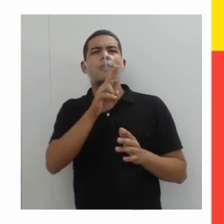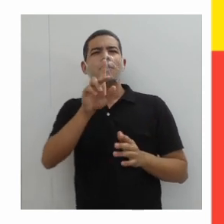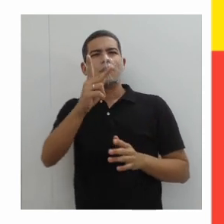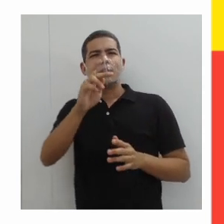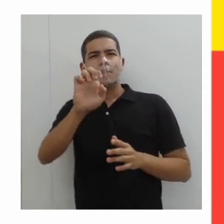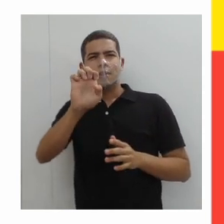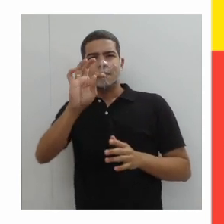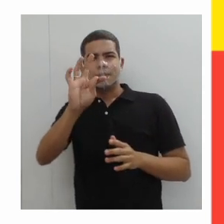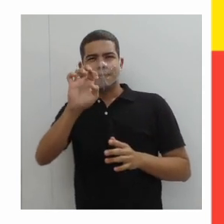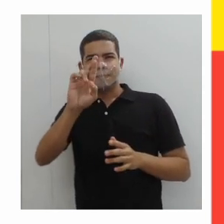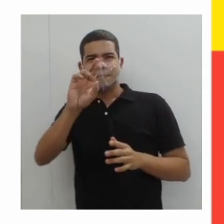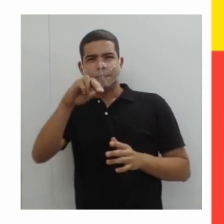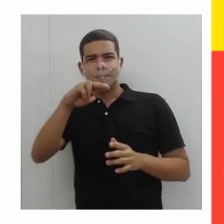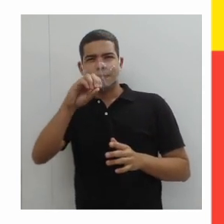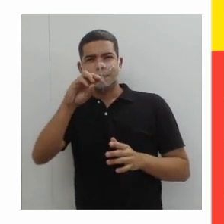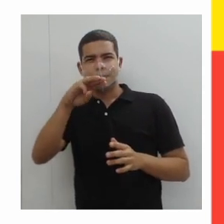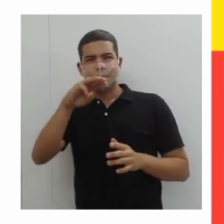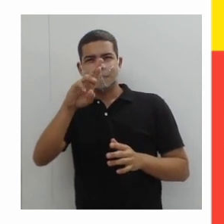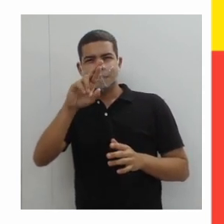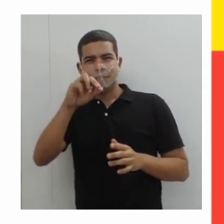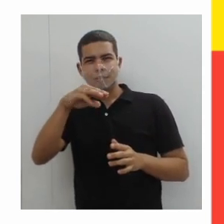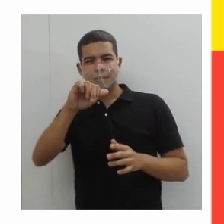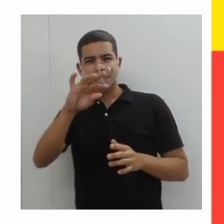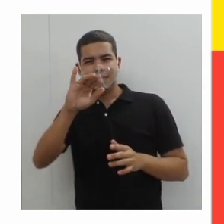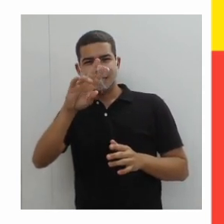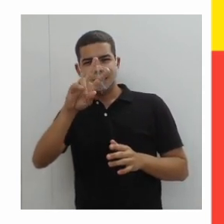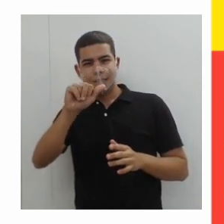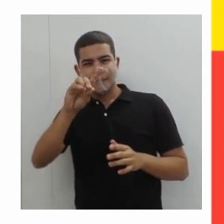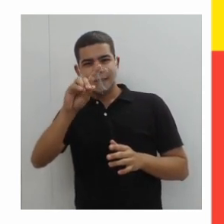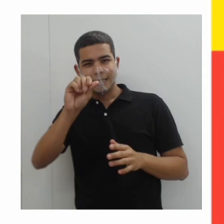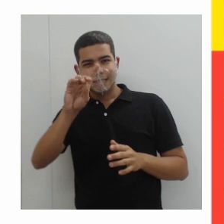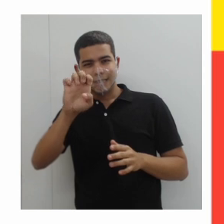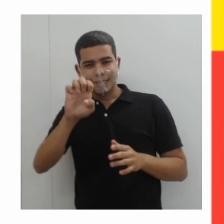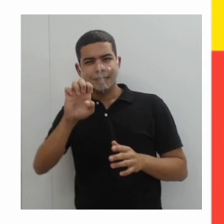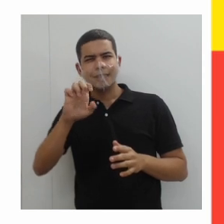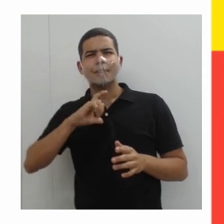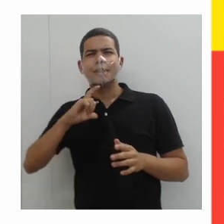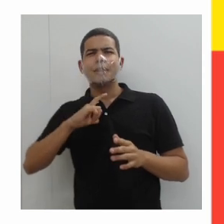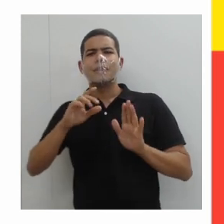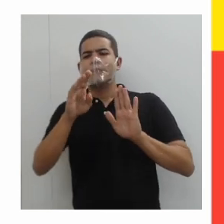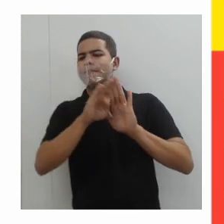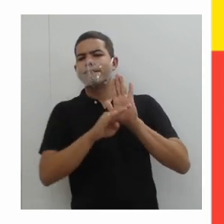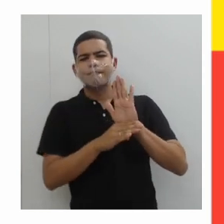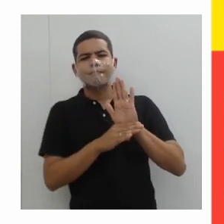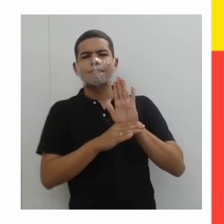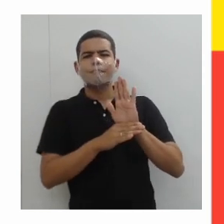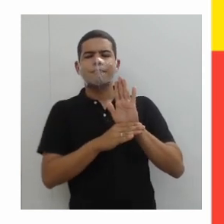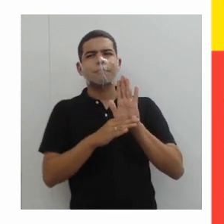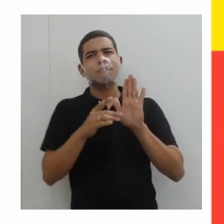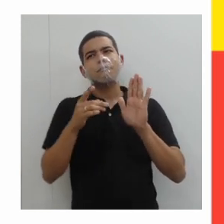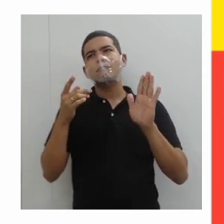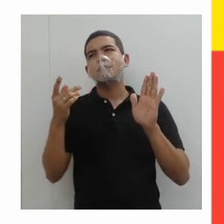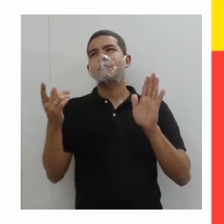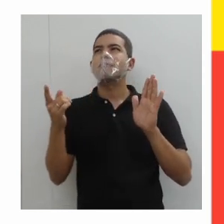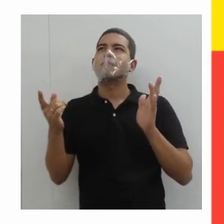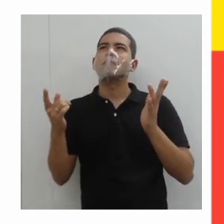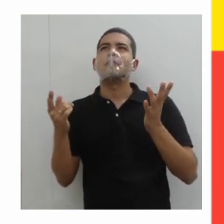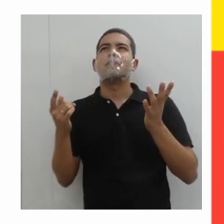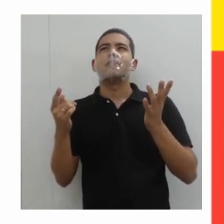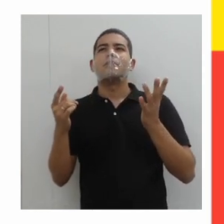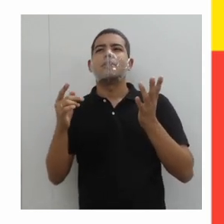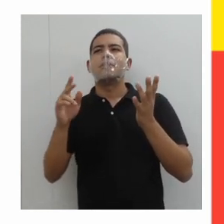quando a gente torna como um padrão natural, certo? O padrão heterossexual. Ele é cunhado